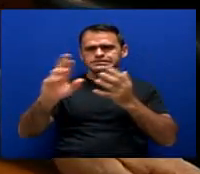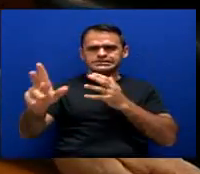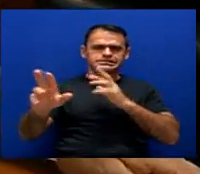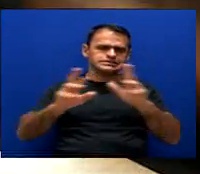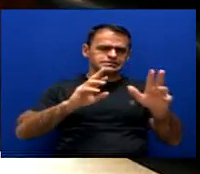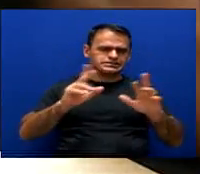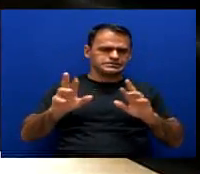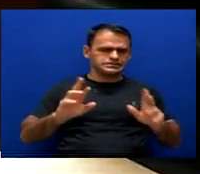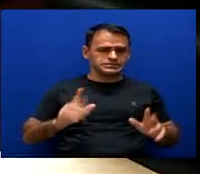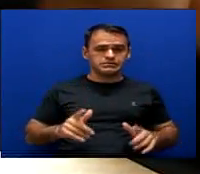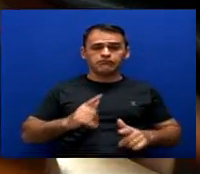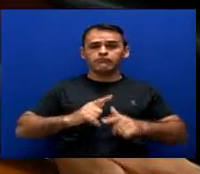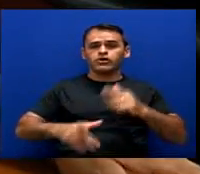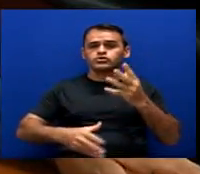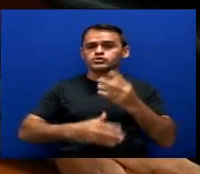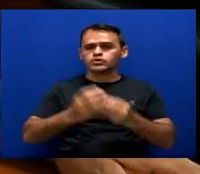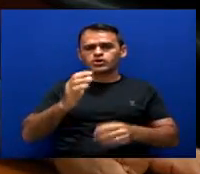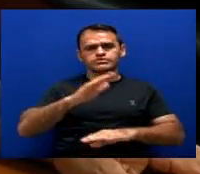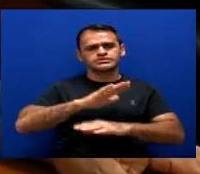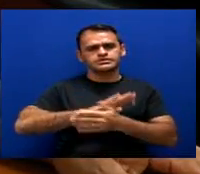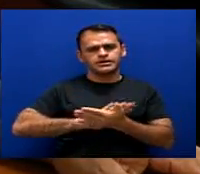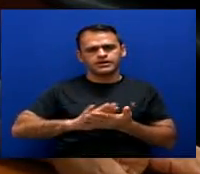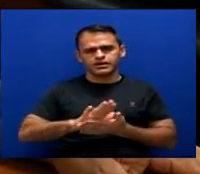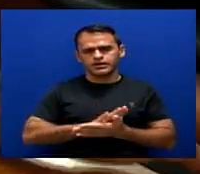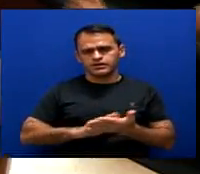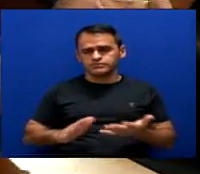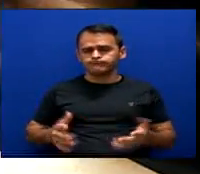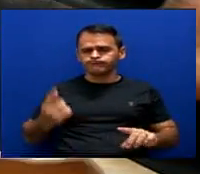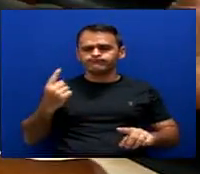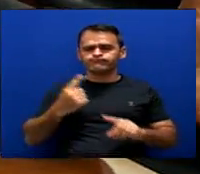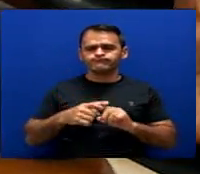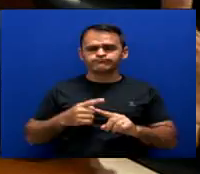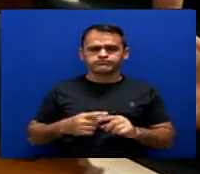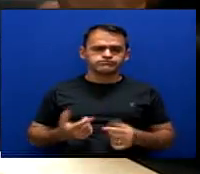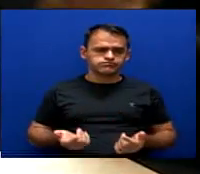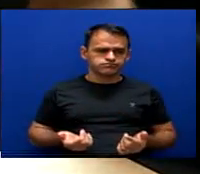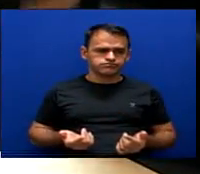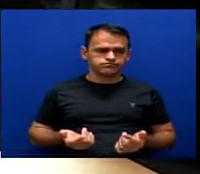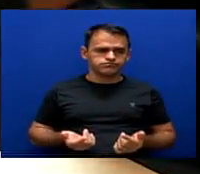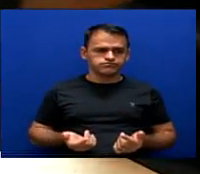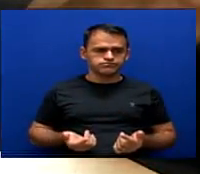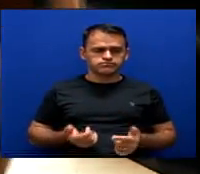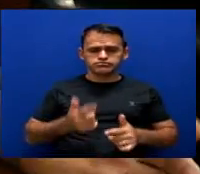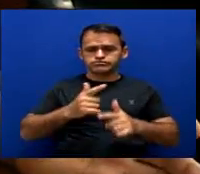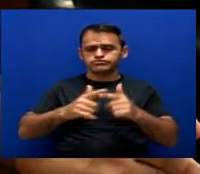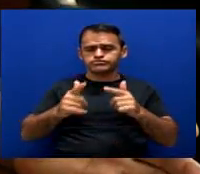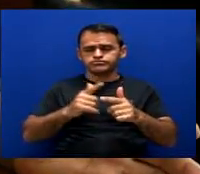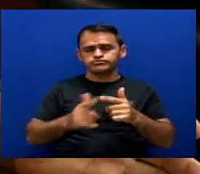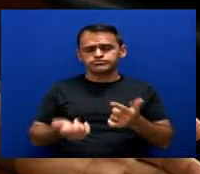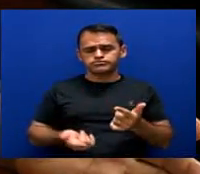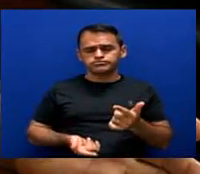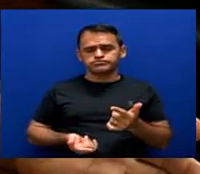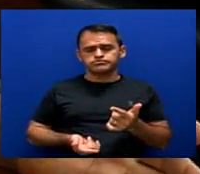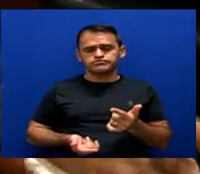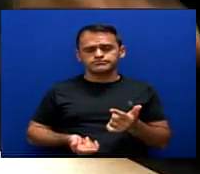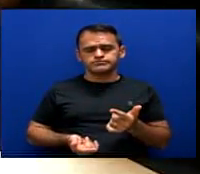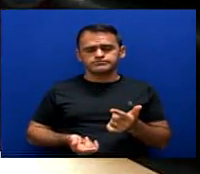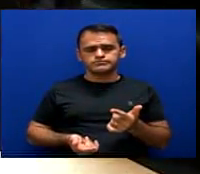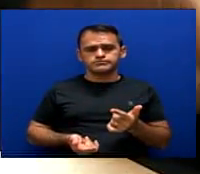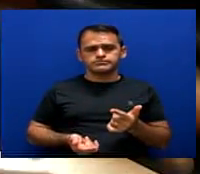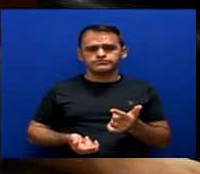e nada resolve porque para num programa que se chama é